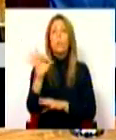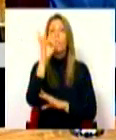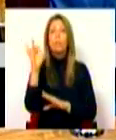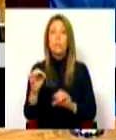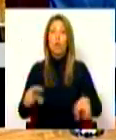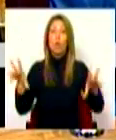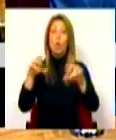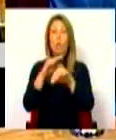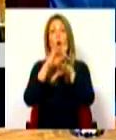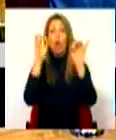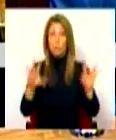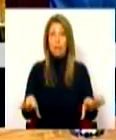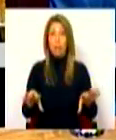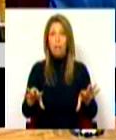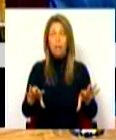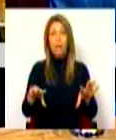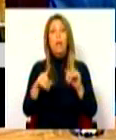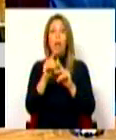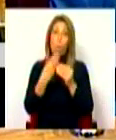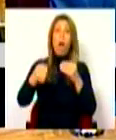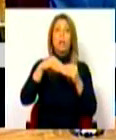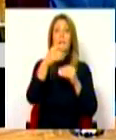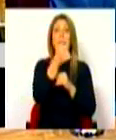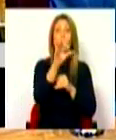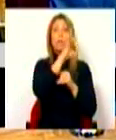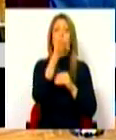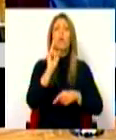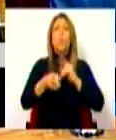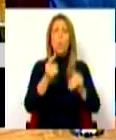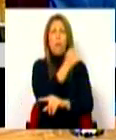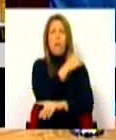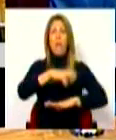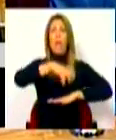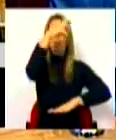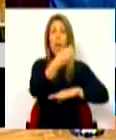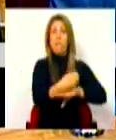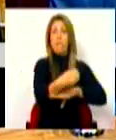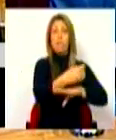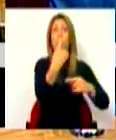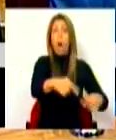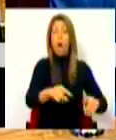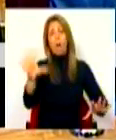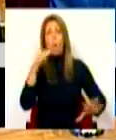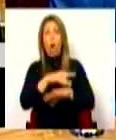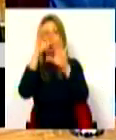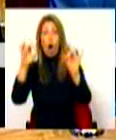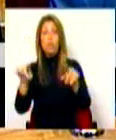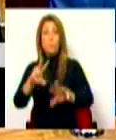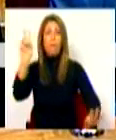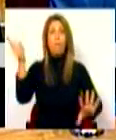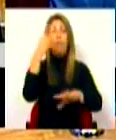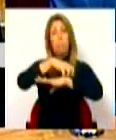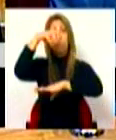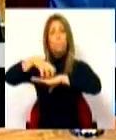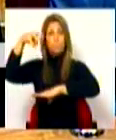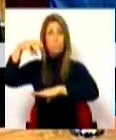Madeira, acrescido 50% daquilo que são os edifícios devolutos, porque quando existir o novo Hospital da Madeira, os dois edifícios onde atualmente funcionam